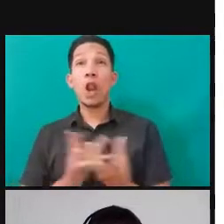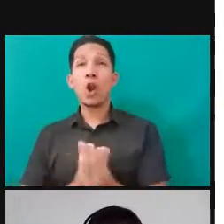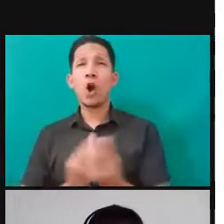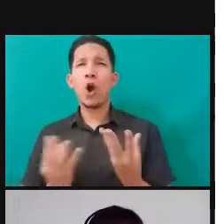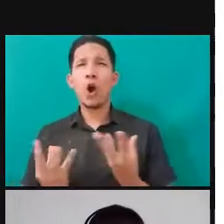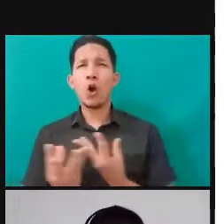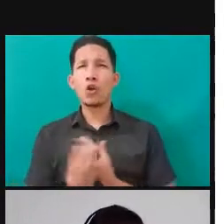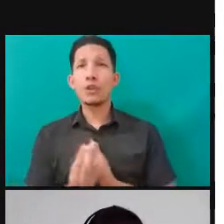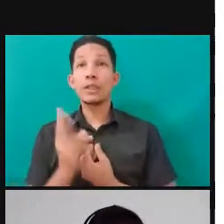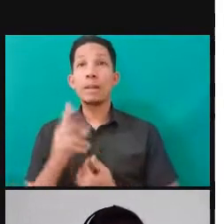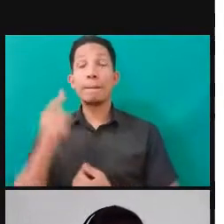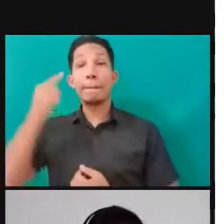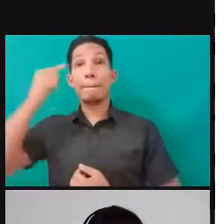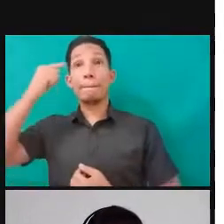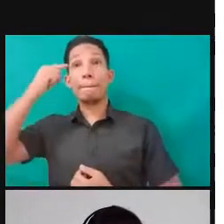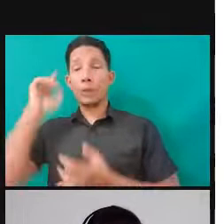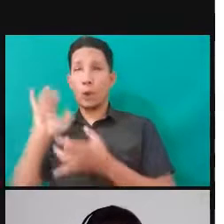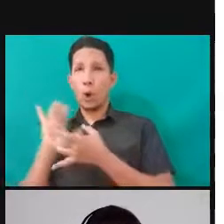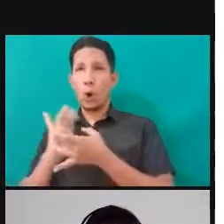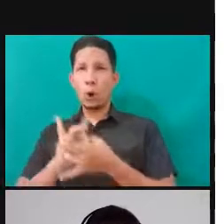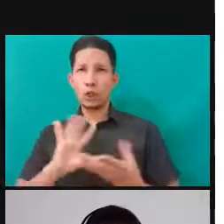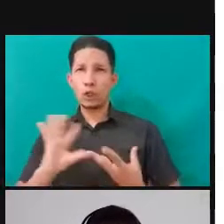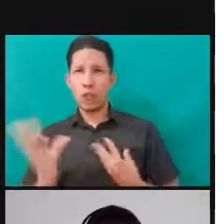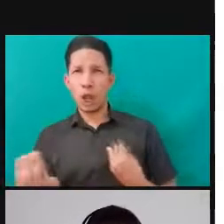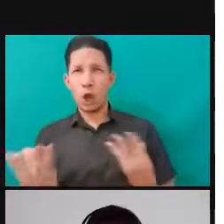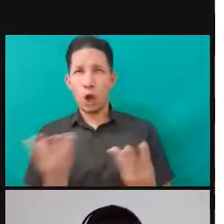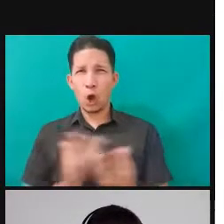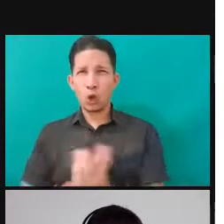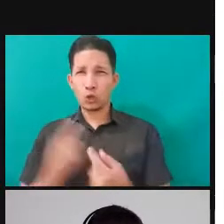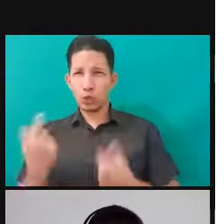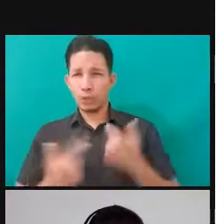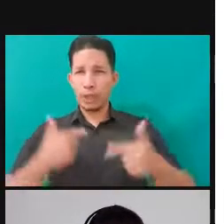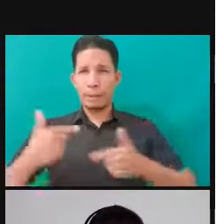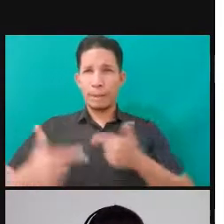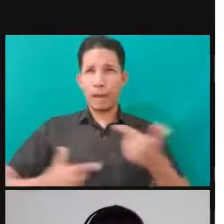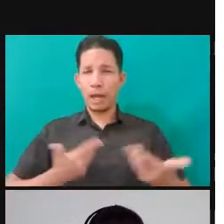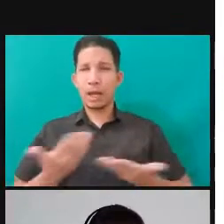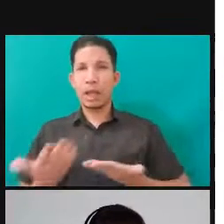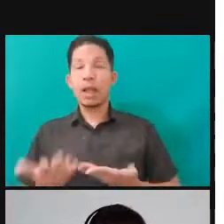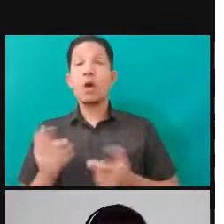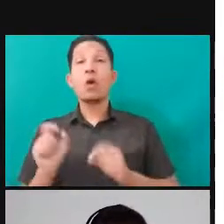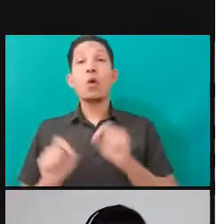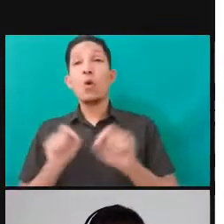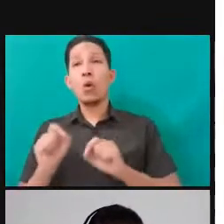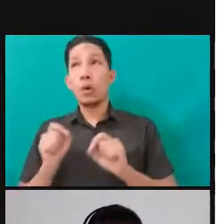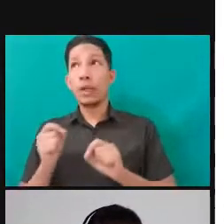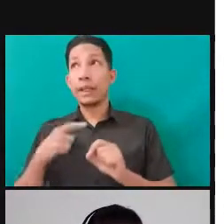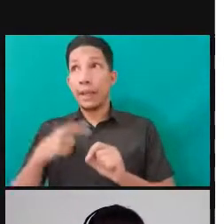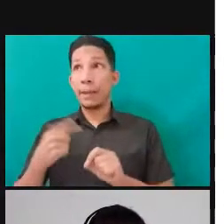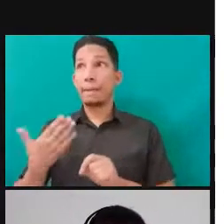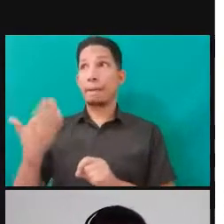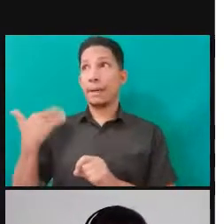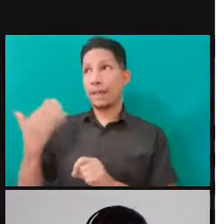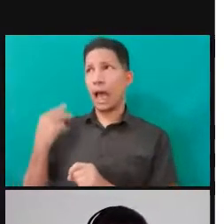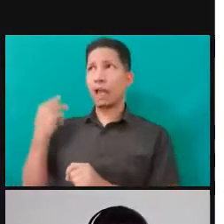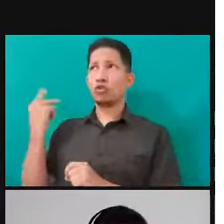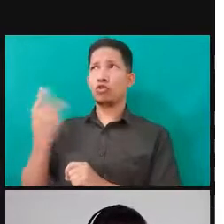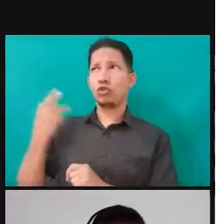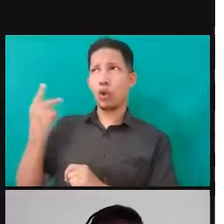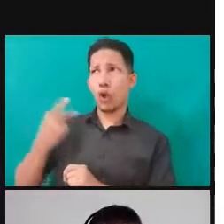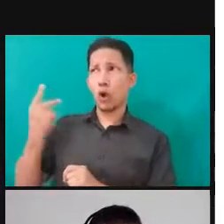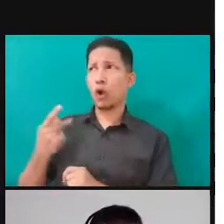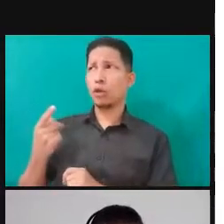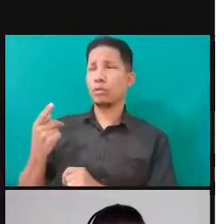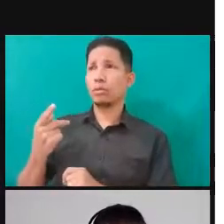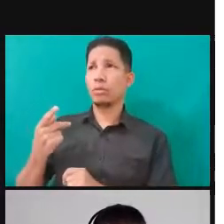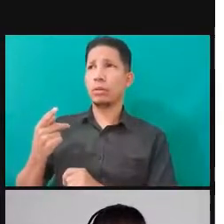pensando que o contexto dialógico em que a gente atua, ele parte do passado, da historicidade do ser,